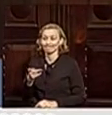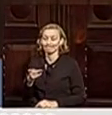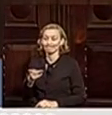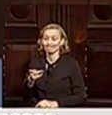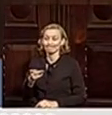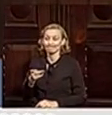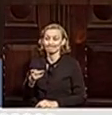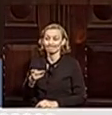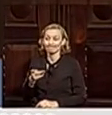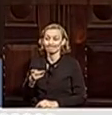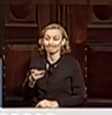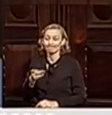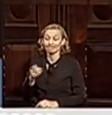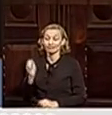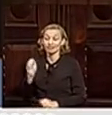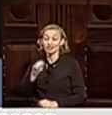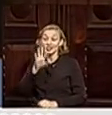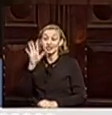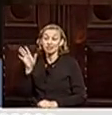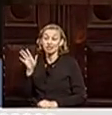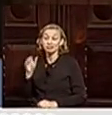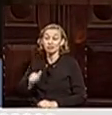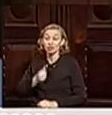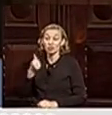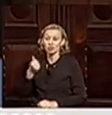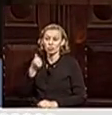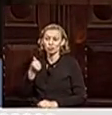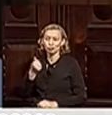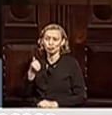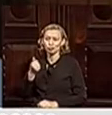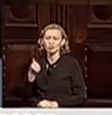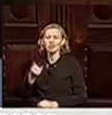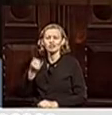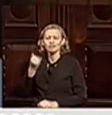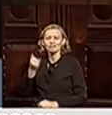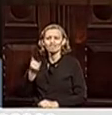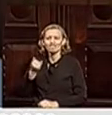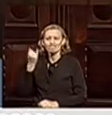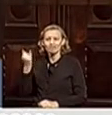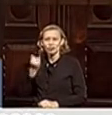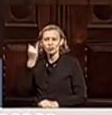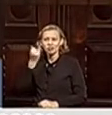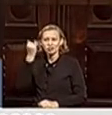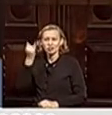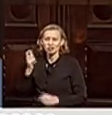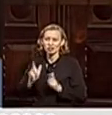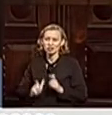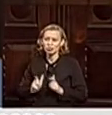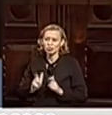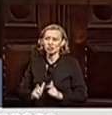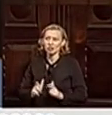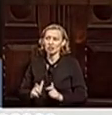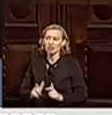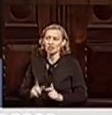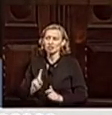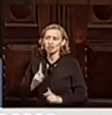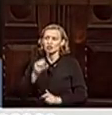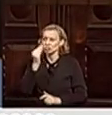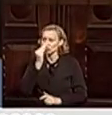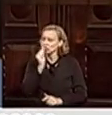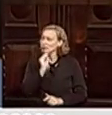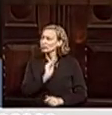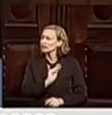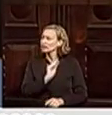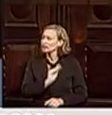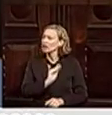casa, nesse momento, tenha capacidade de, em primeiro lugar, não ignorar a gravidade do que